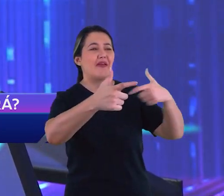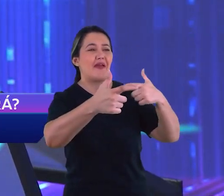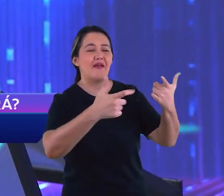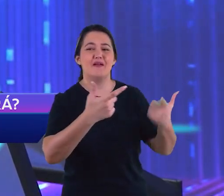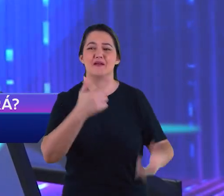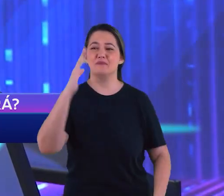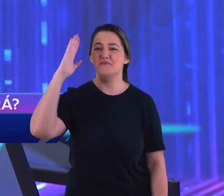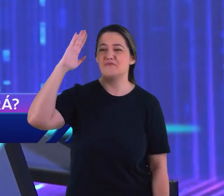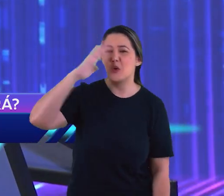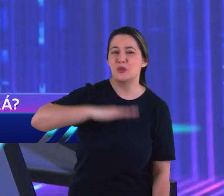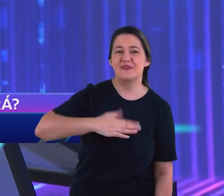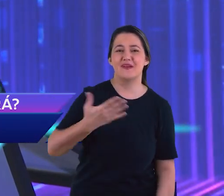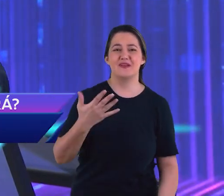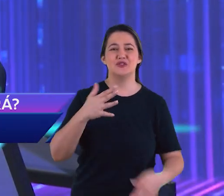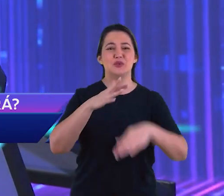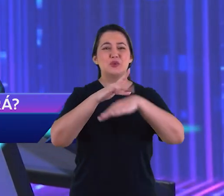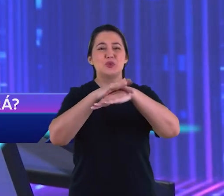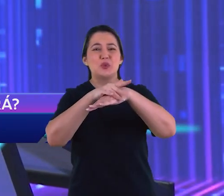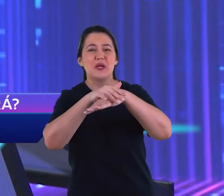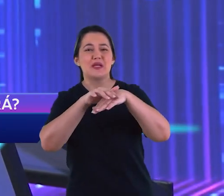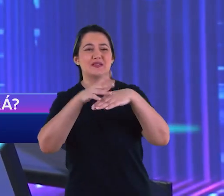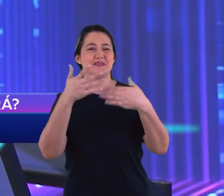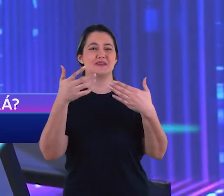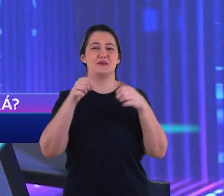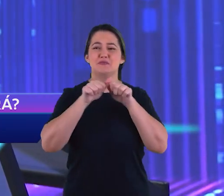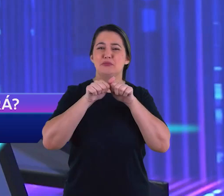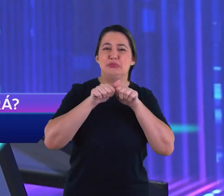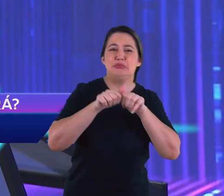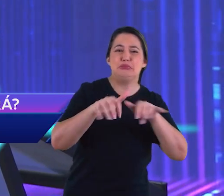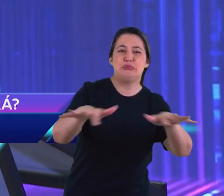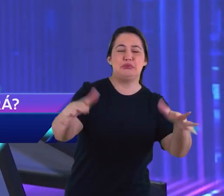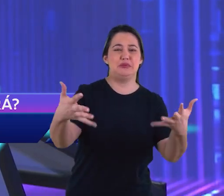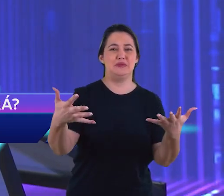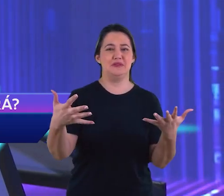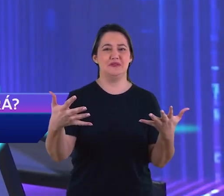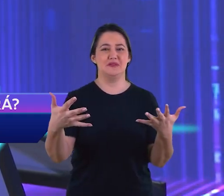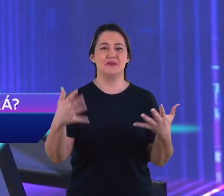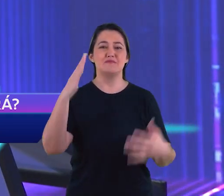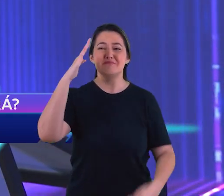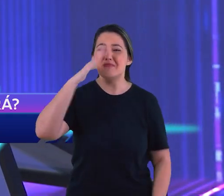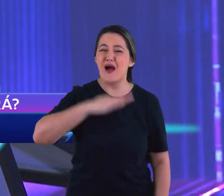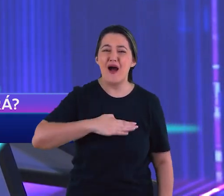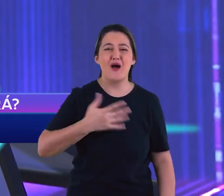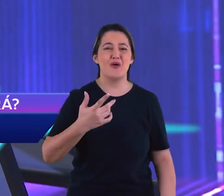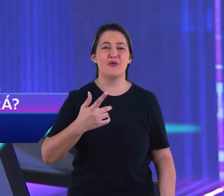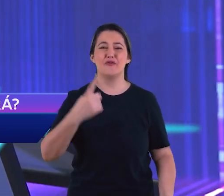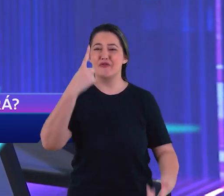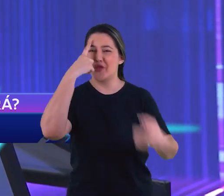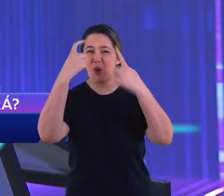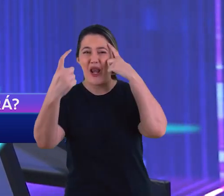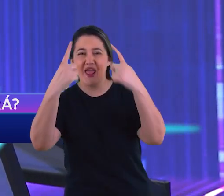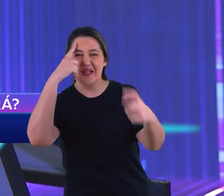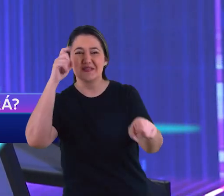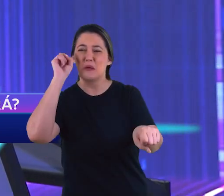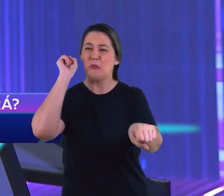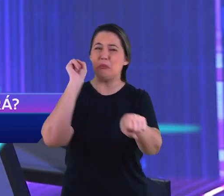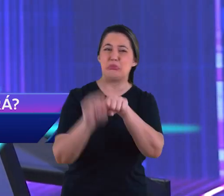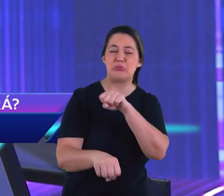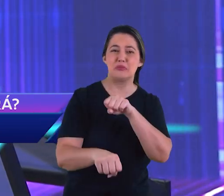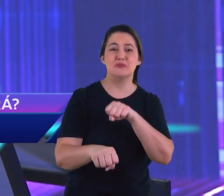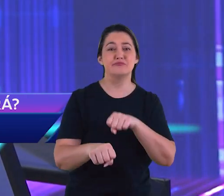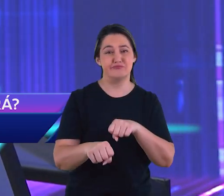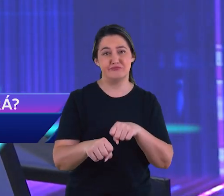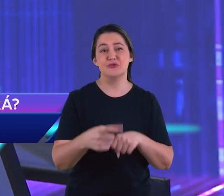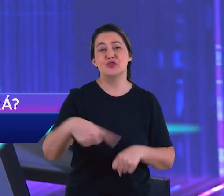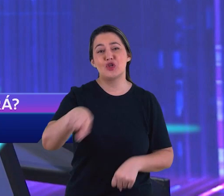guerras, tanta maldade, doenças, pandemias, epidemias. O mal faz parte de